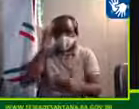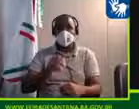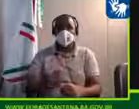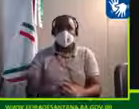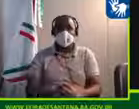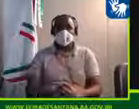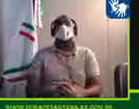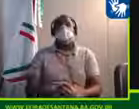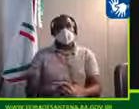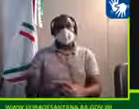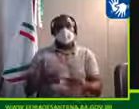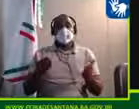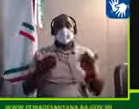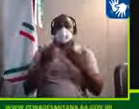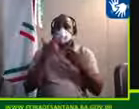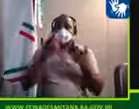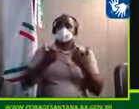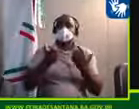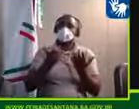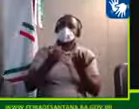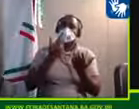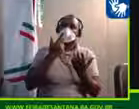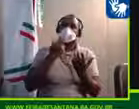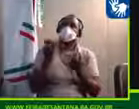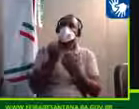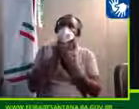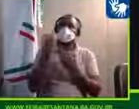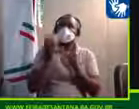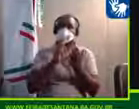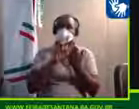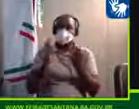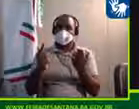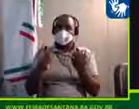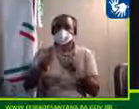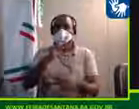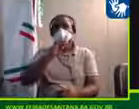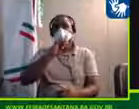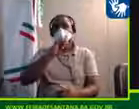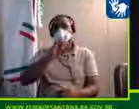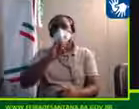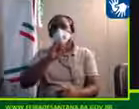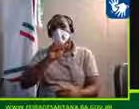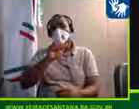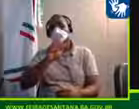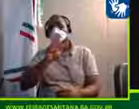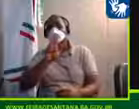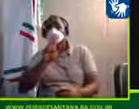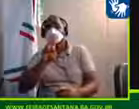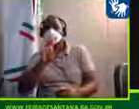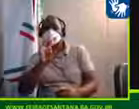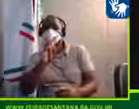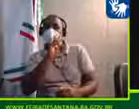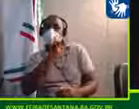a palavra agora para o jornalista Augusto Ferreira, do blog O Protagonista. Bom dia,